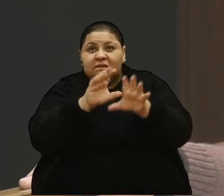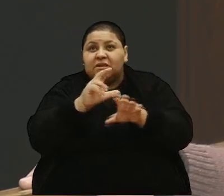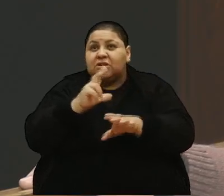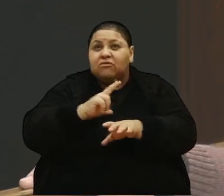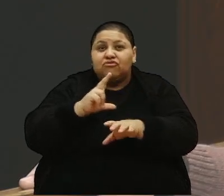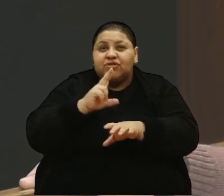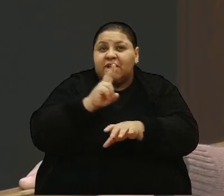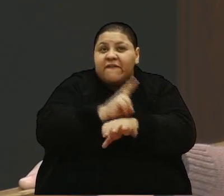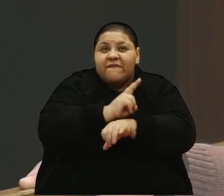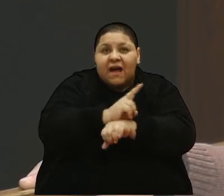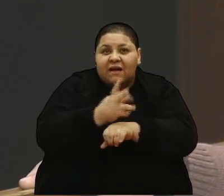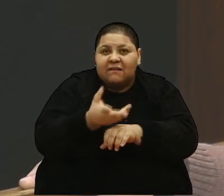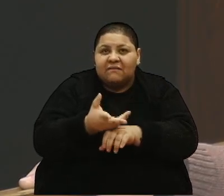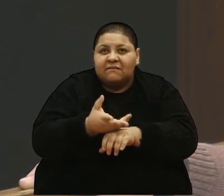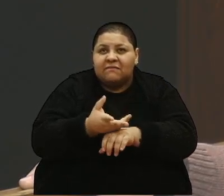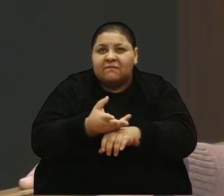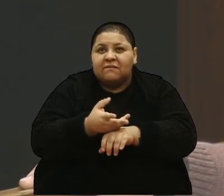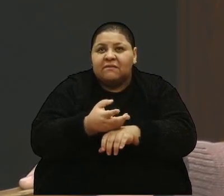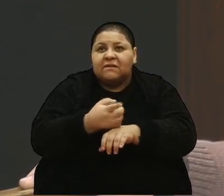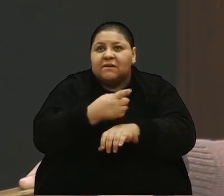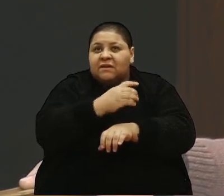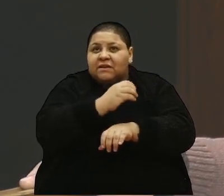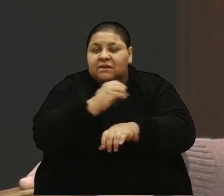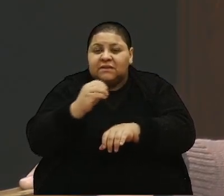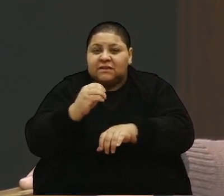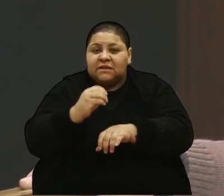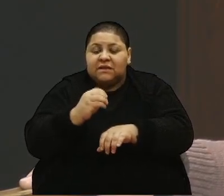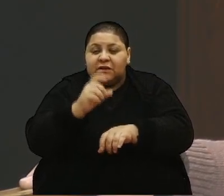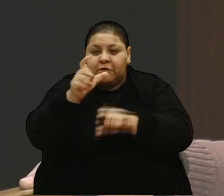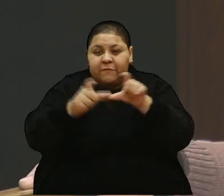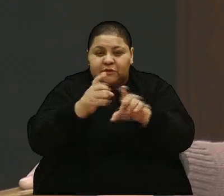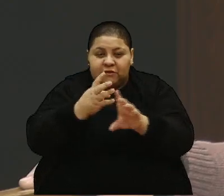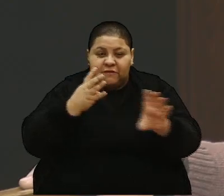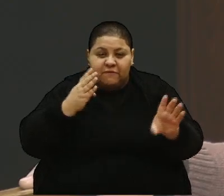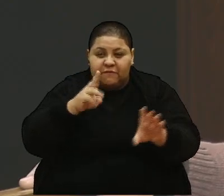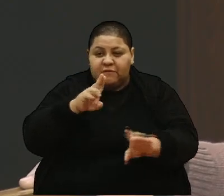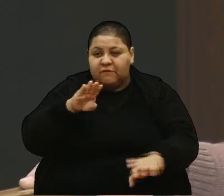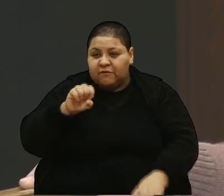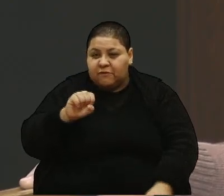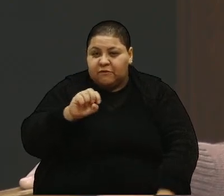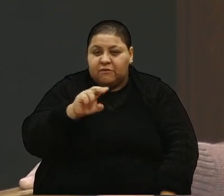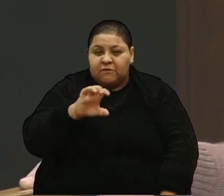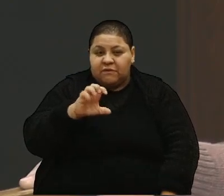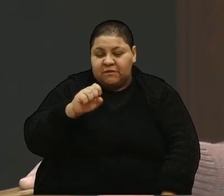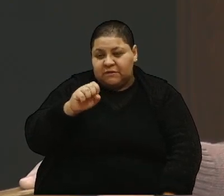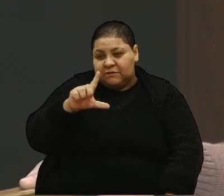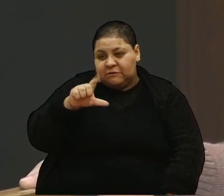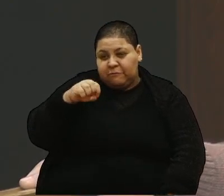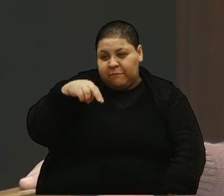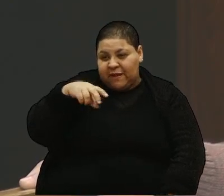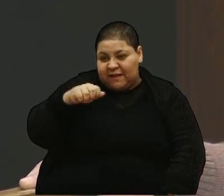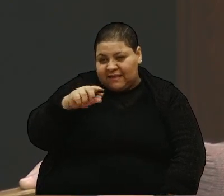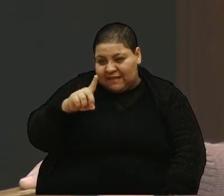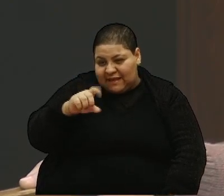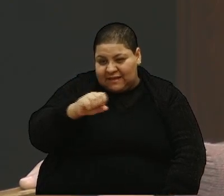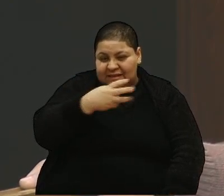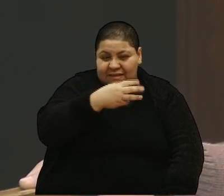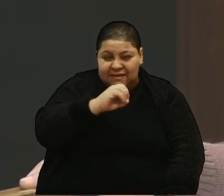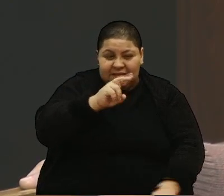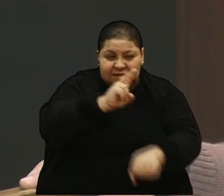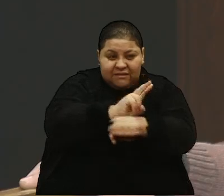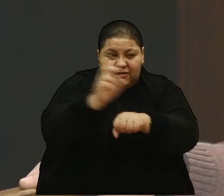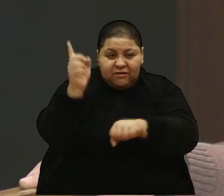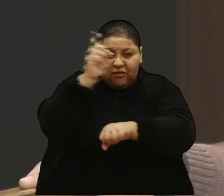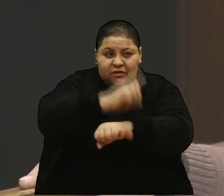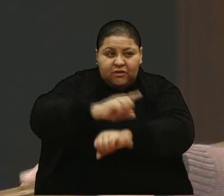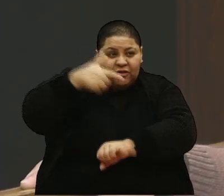mais vaga. 100 pessoas na fila da UBS do Esplanada, 30 vagas no dia. E aí, no dia de ontem, nós